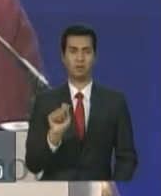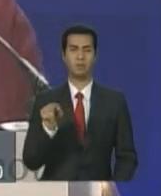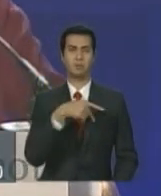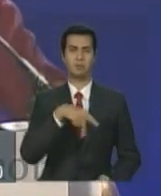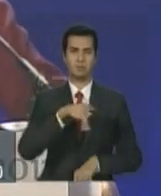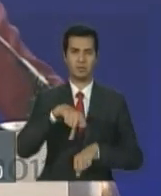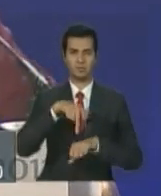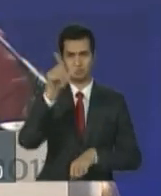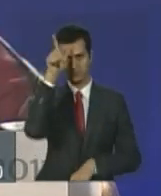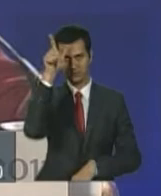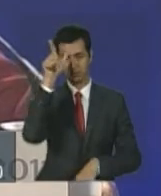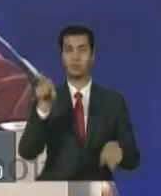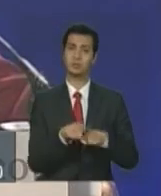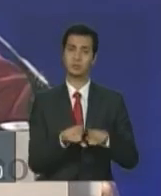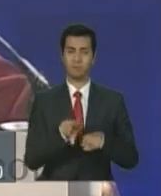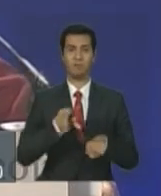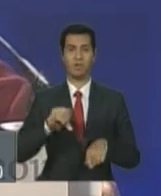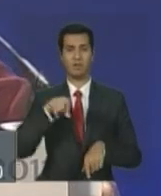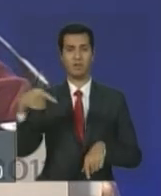Erdogan.